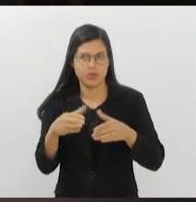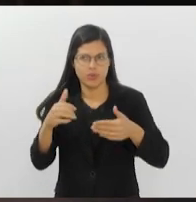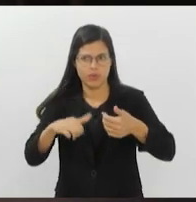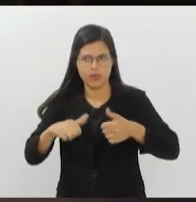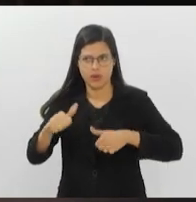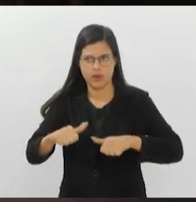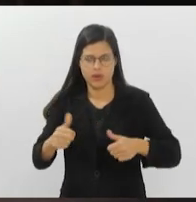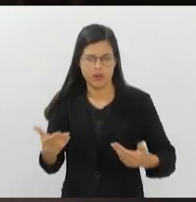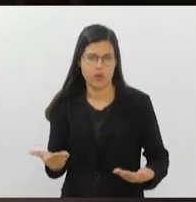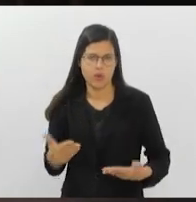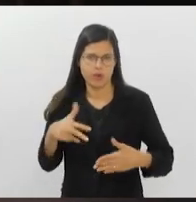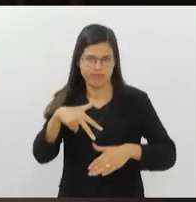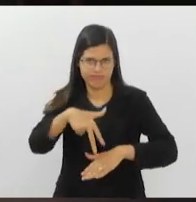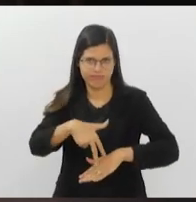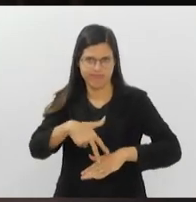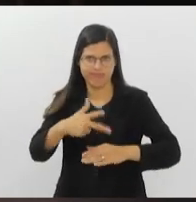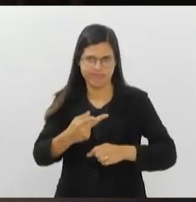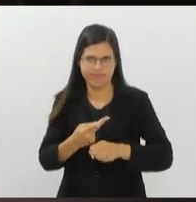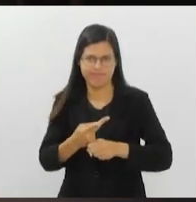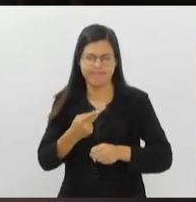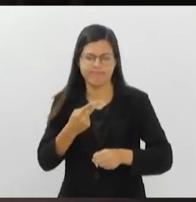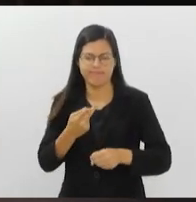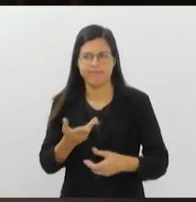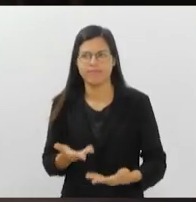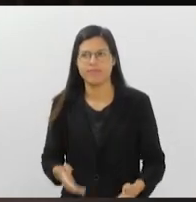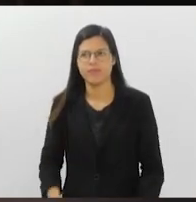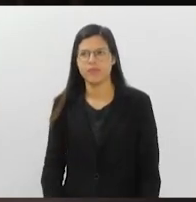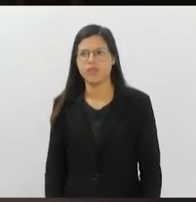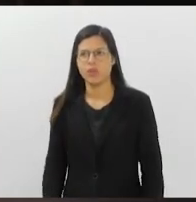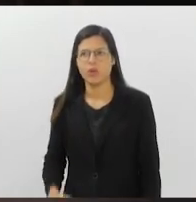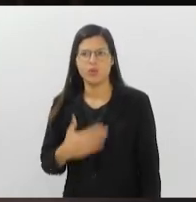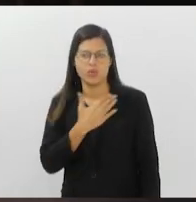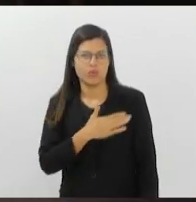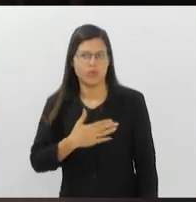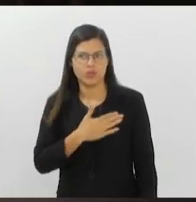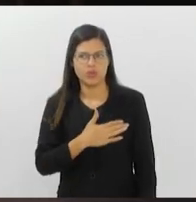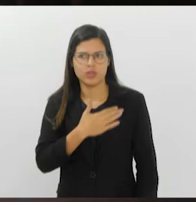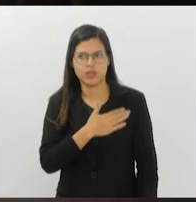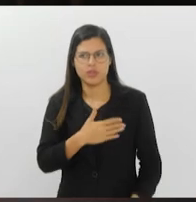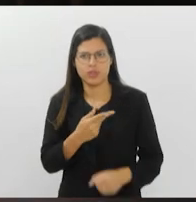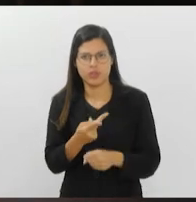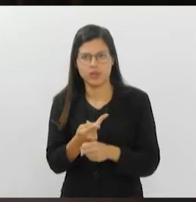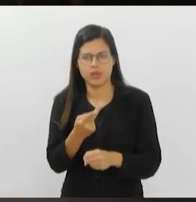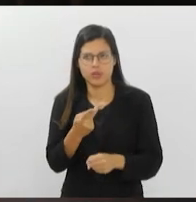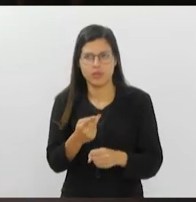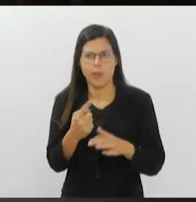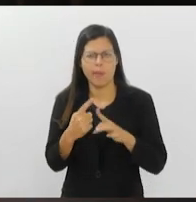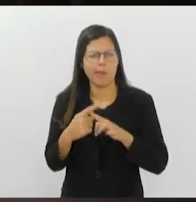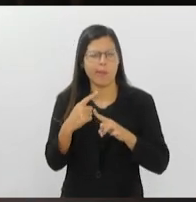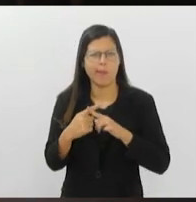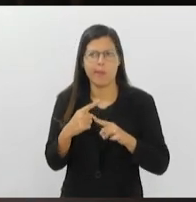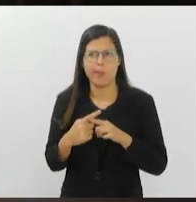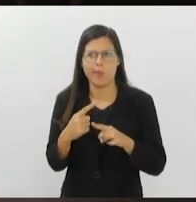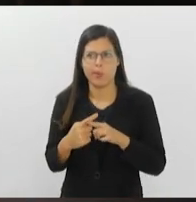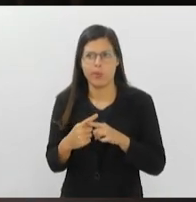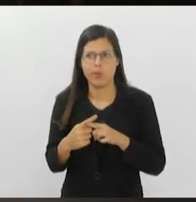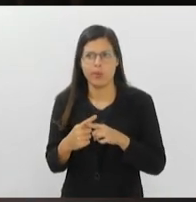aqui. E gostei da premiação. E eu vou dizer, primeiro, porque